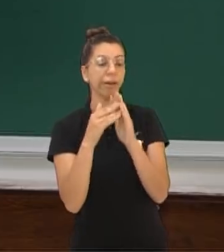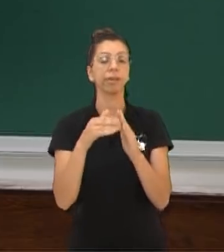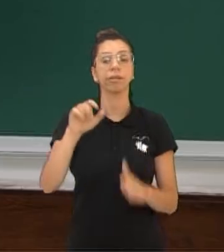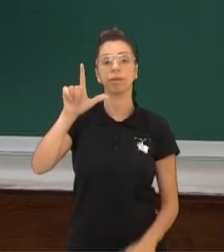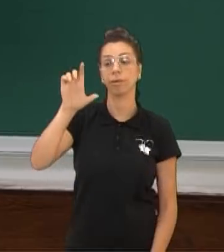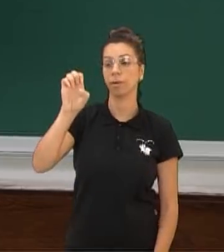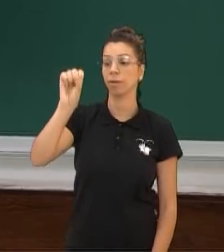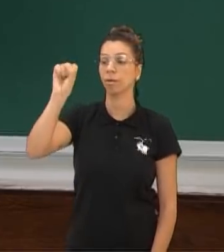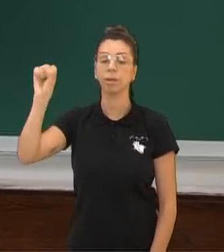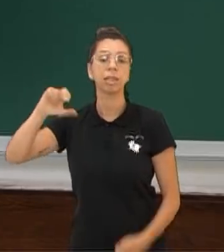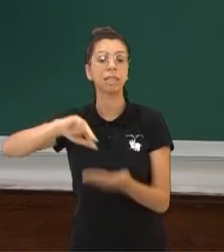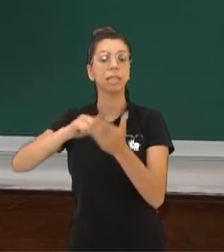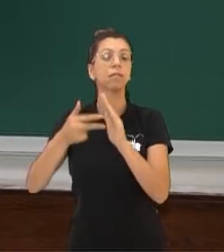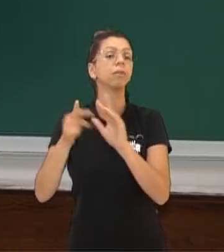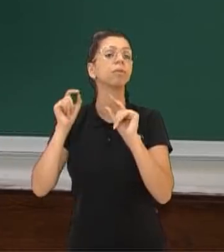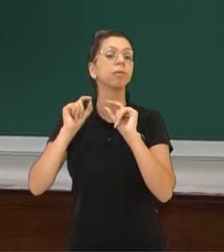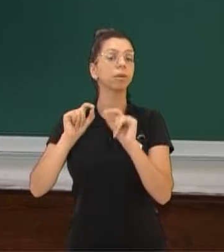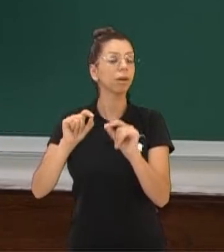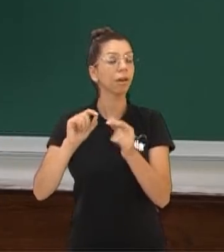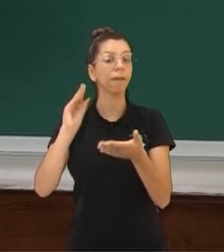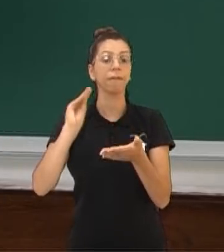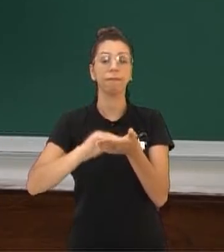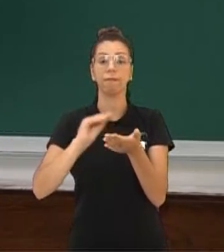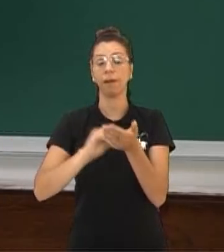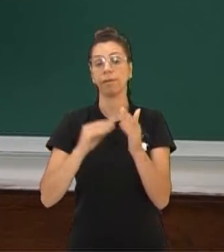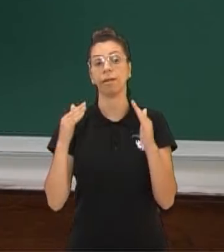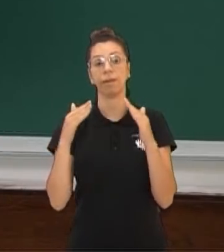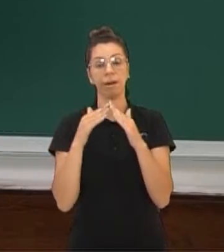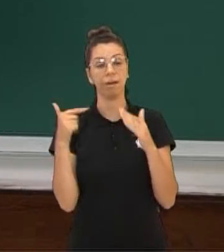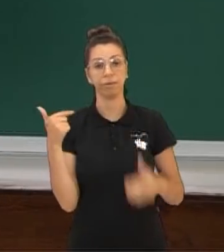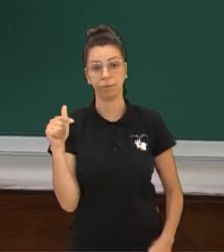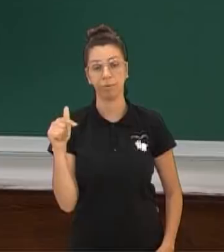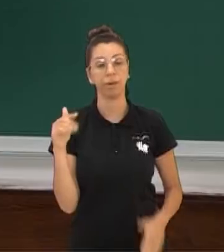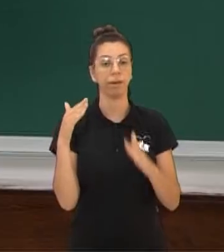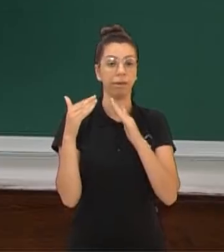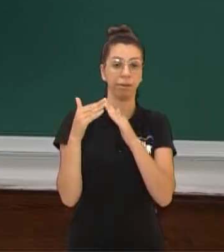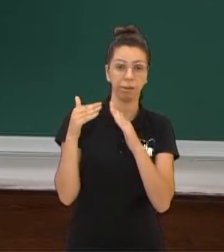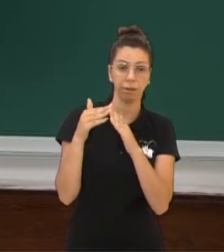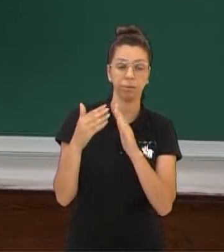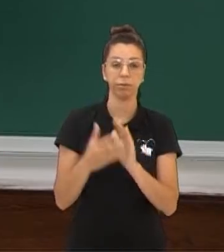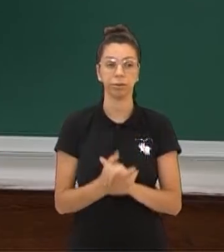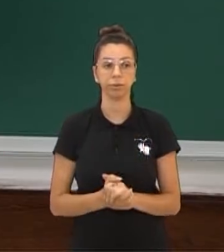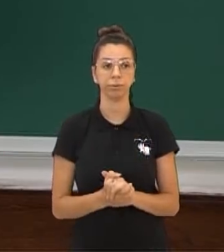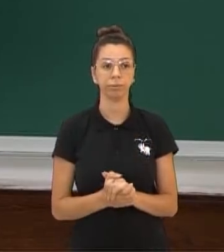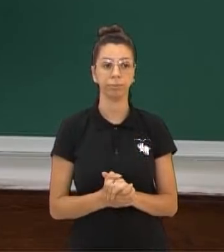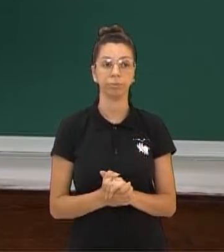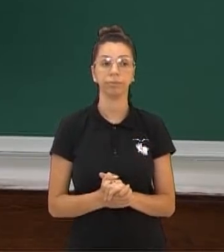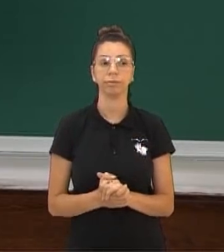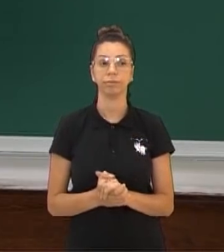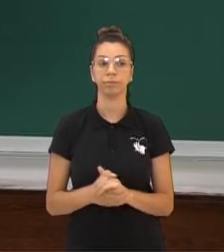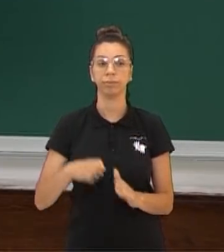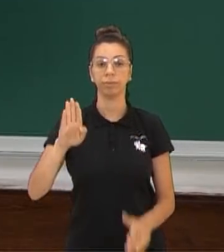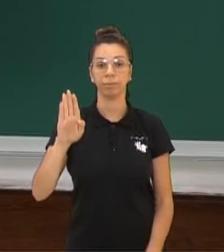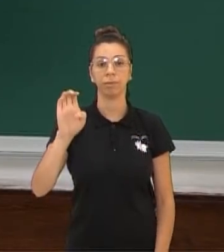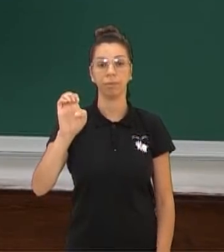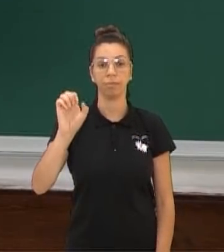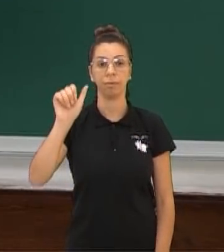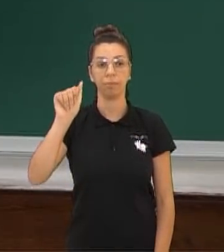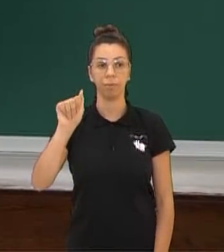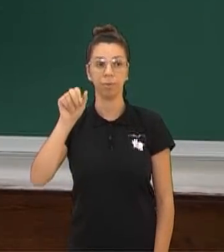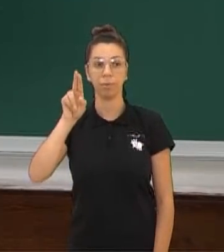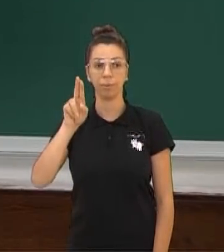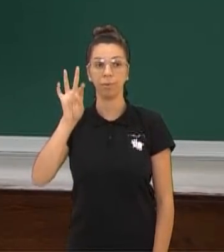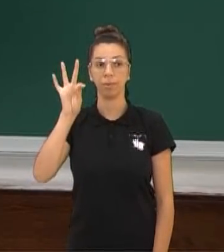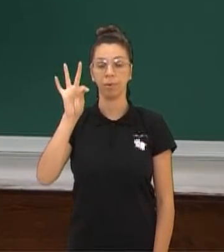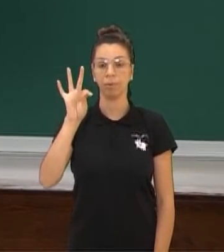teto. Beautiful. Ó, beauty só é beleza. E full quer dizer cheio de beleza. Então, como é que a